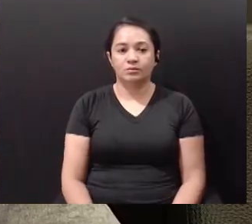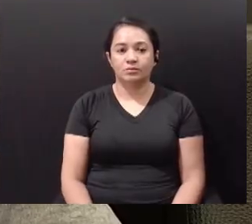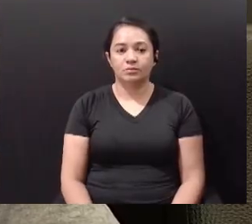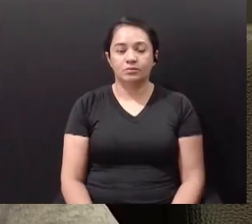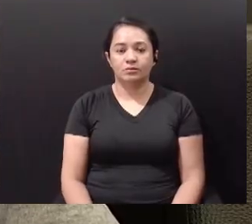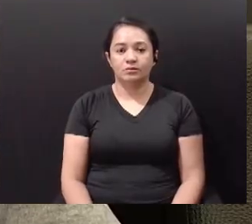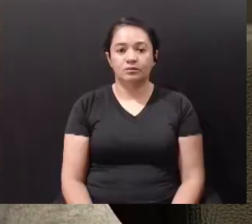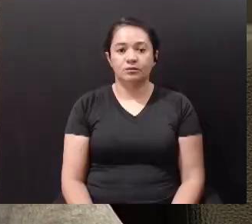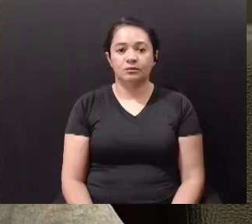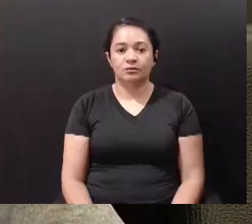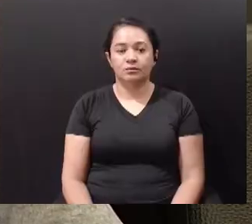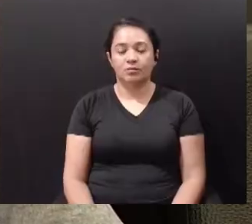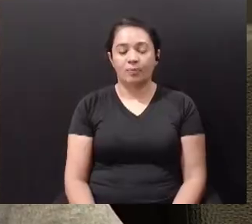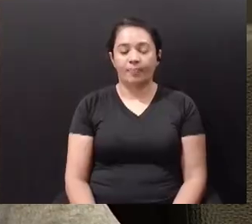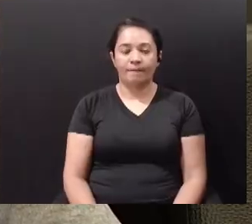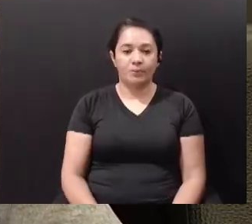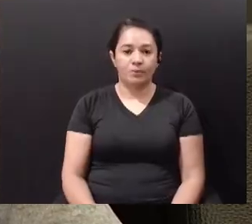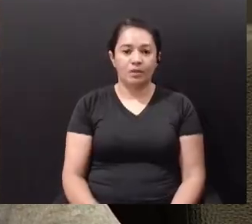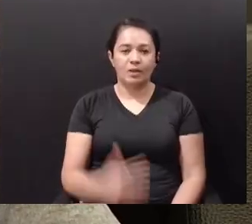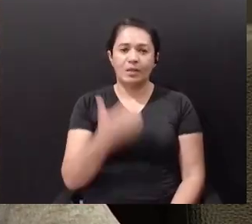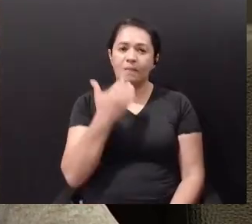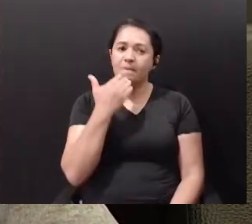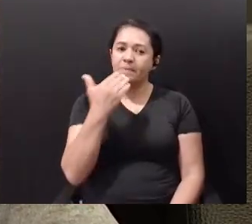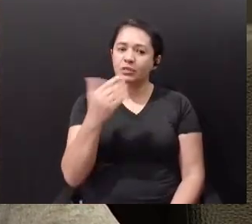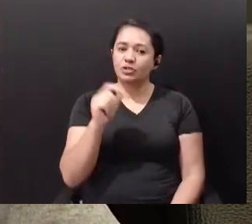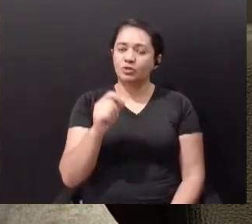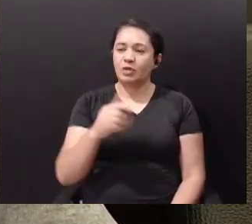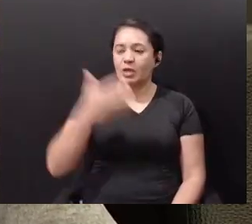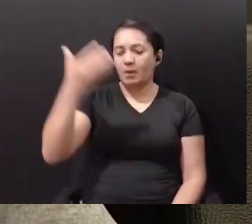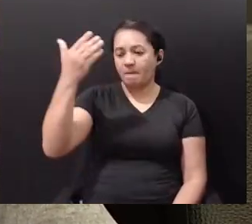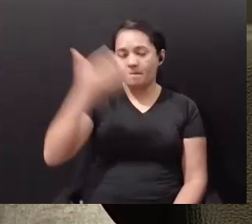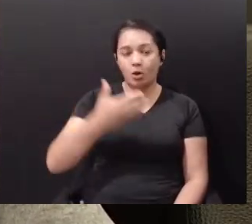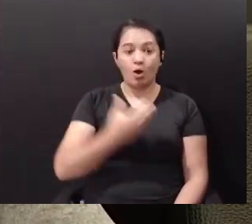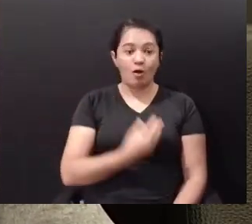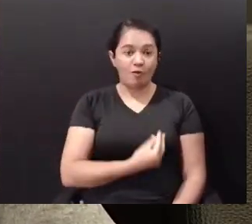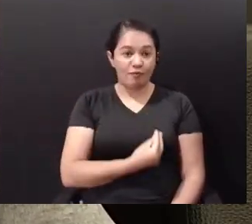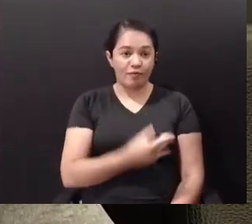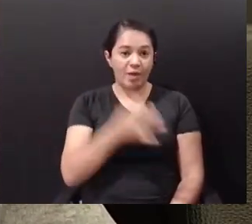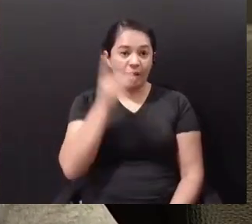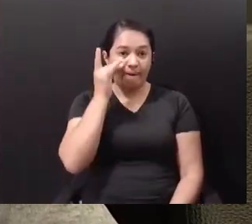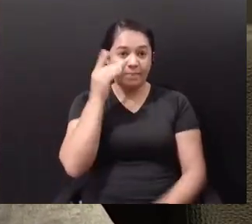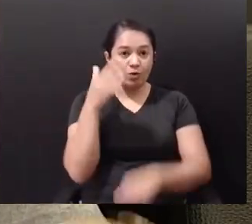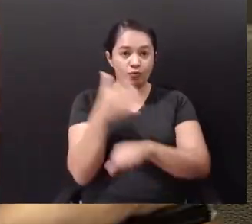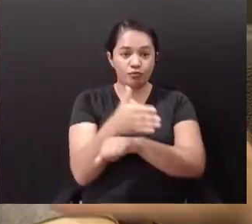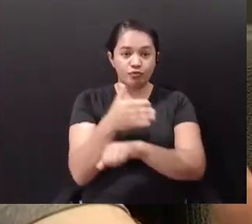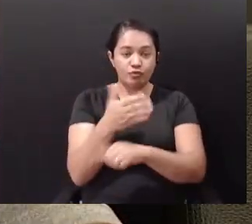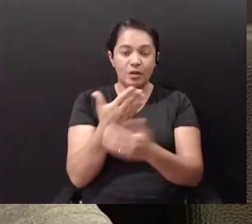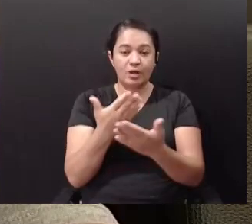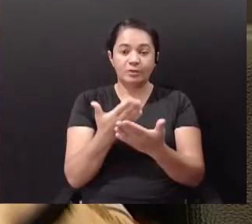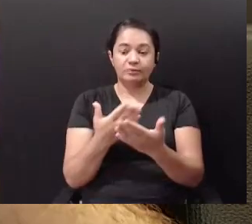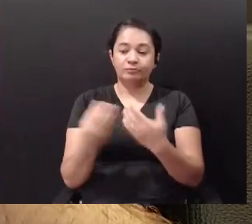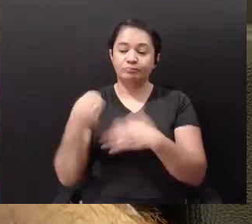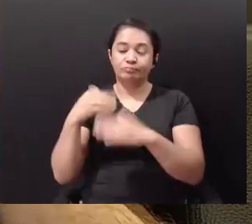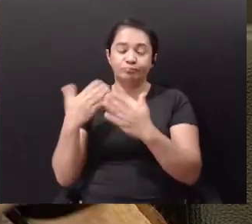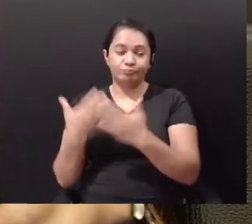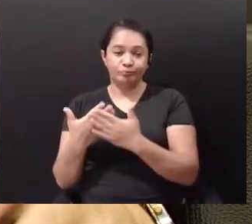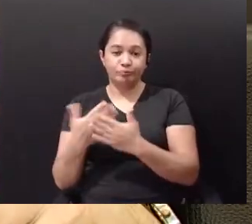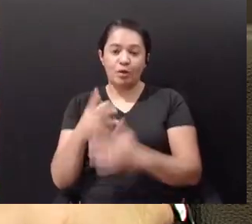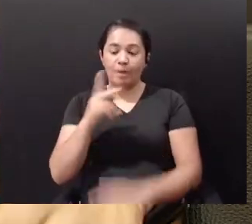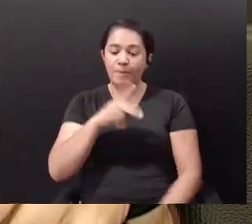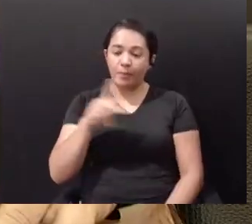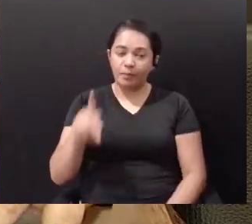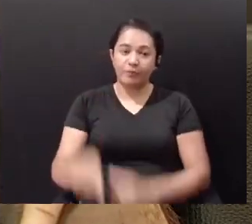Estes pedidos de que se ateste a presença, se ateste a frequência nas aulas, né, seja de professor, seja de